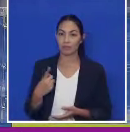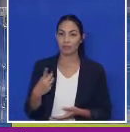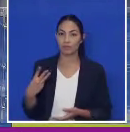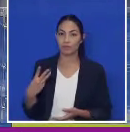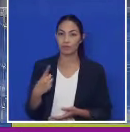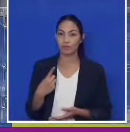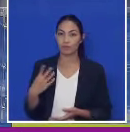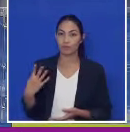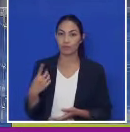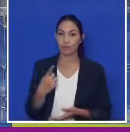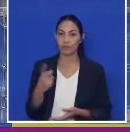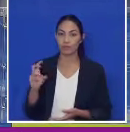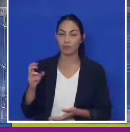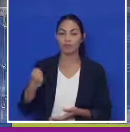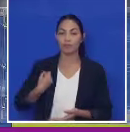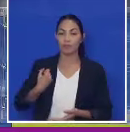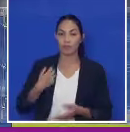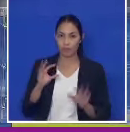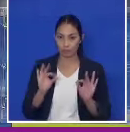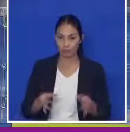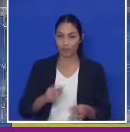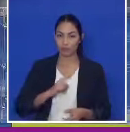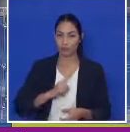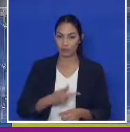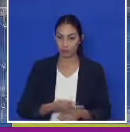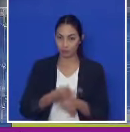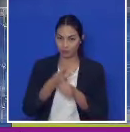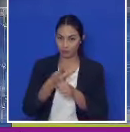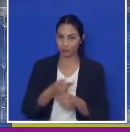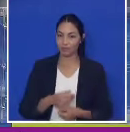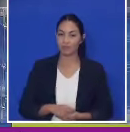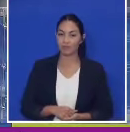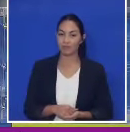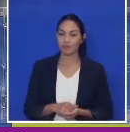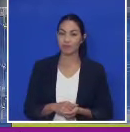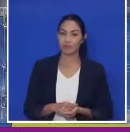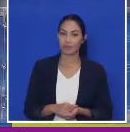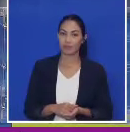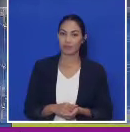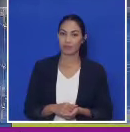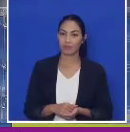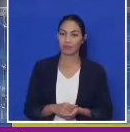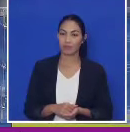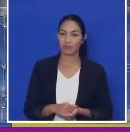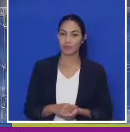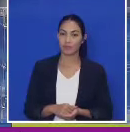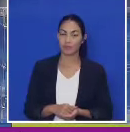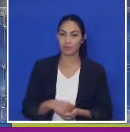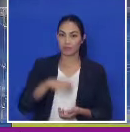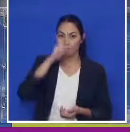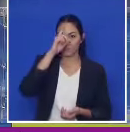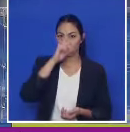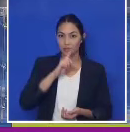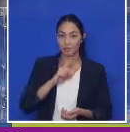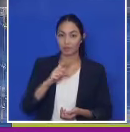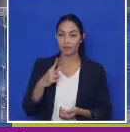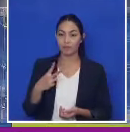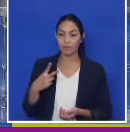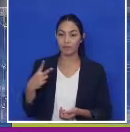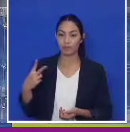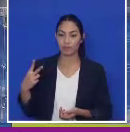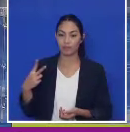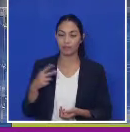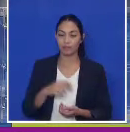12, 13, 14 ou 15 números. Bola amarela